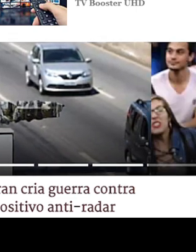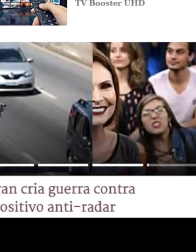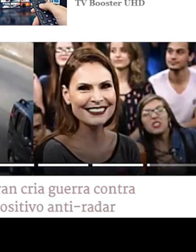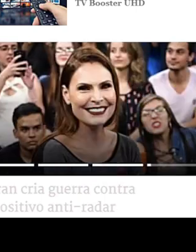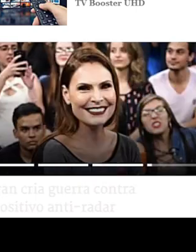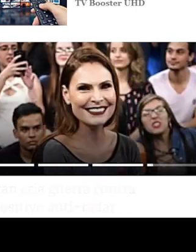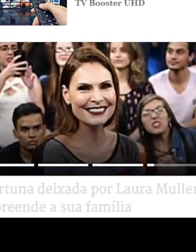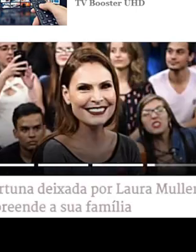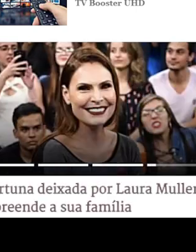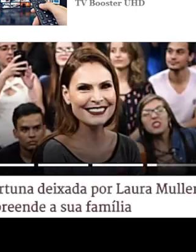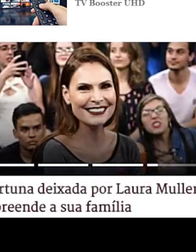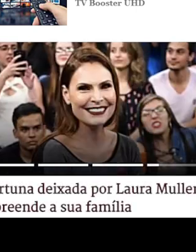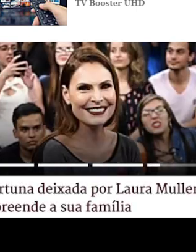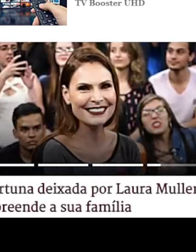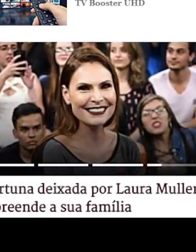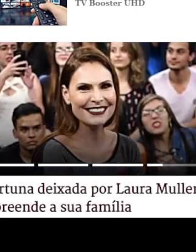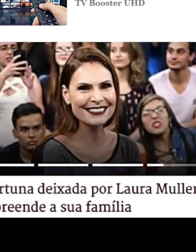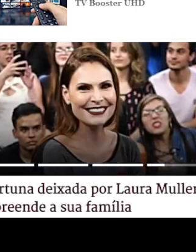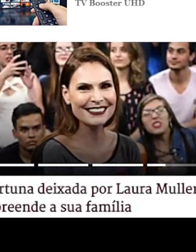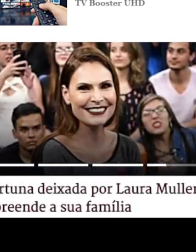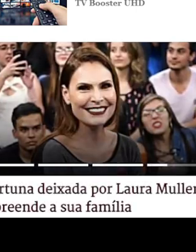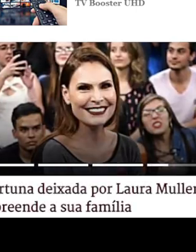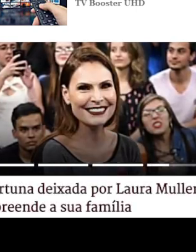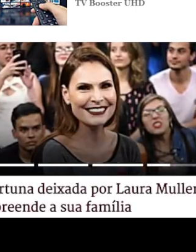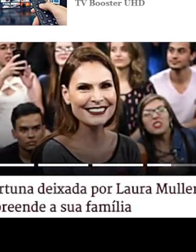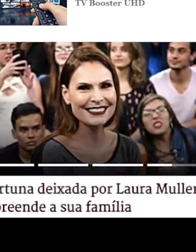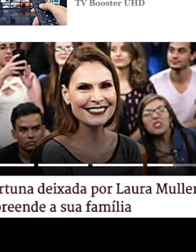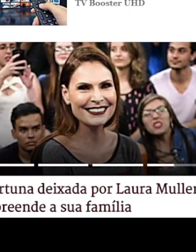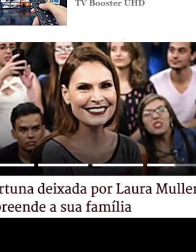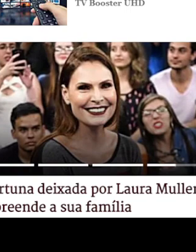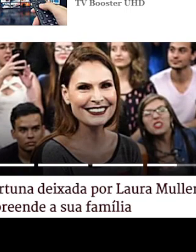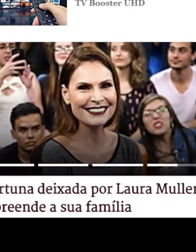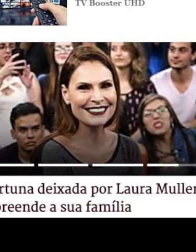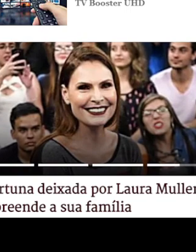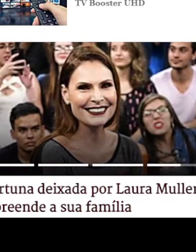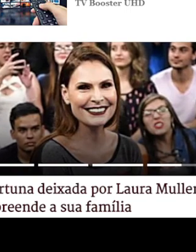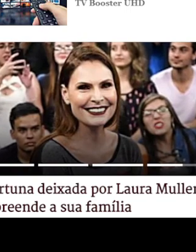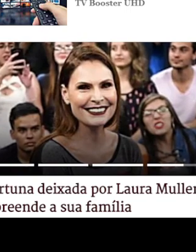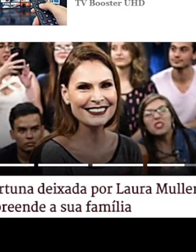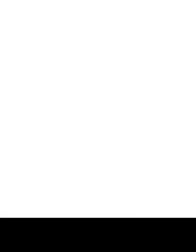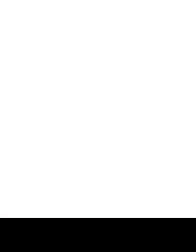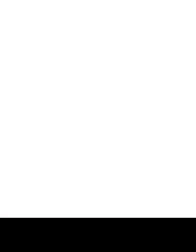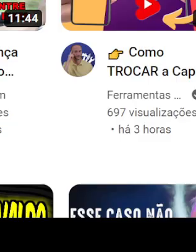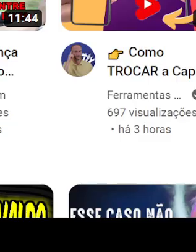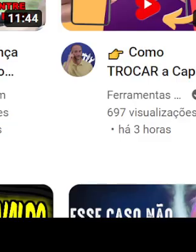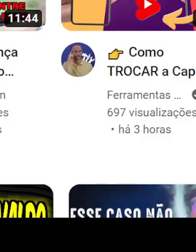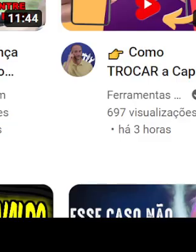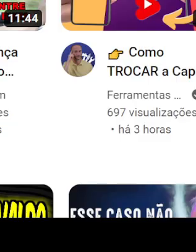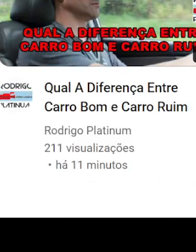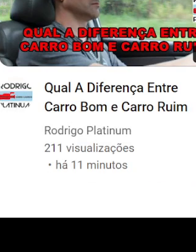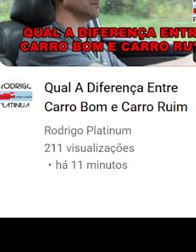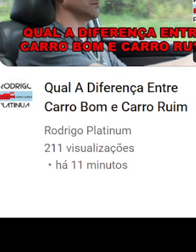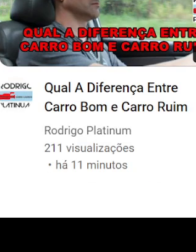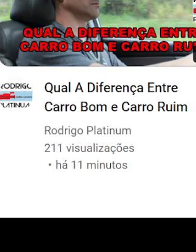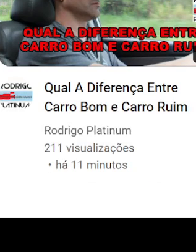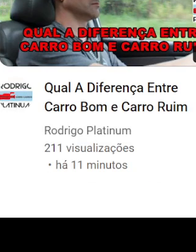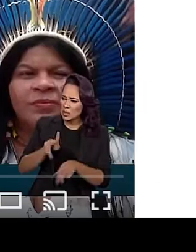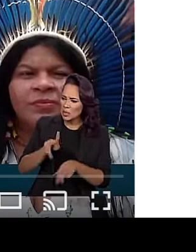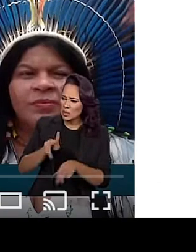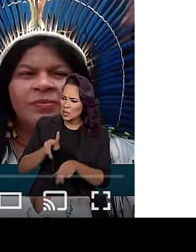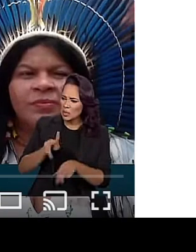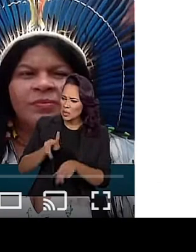Goiânia. E esse tenente, né, coronel aí do Exército, é o mesmo que está